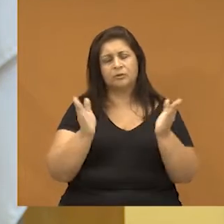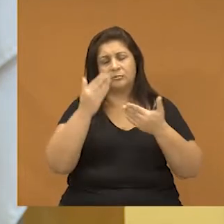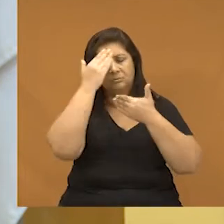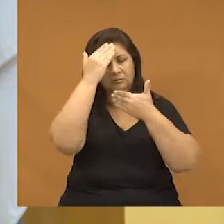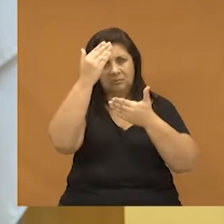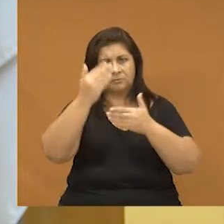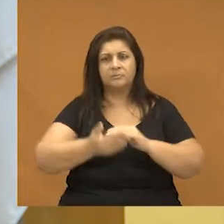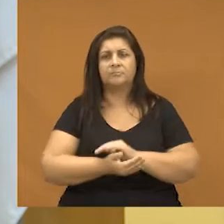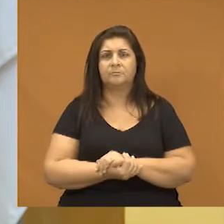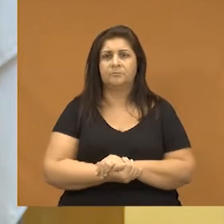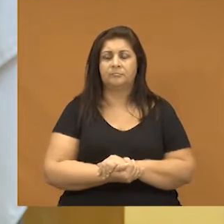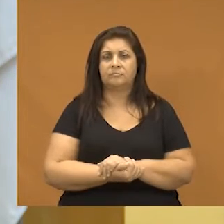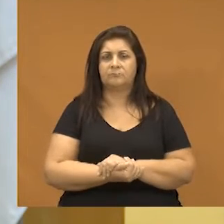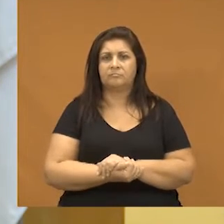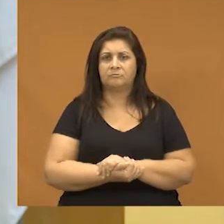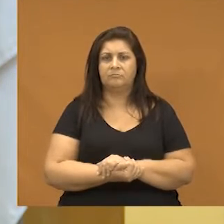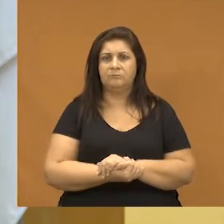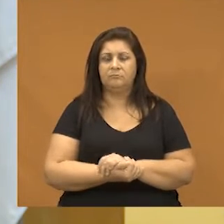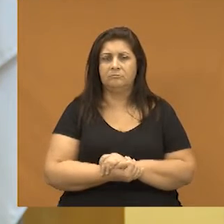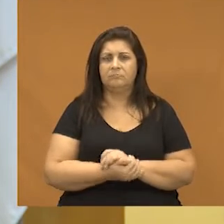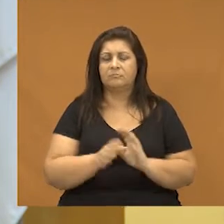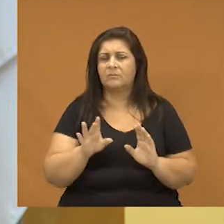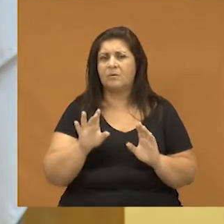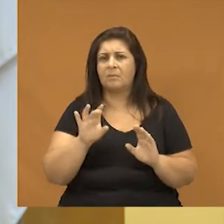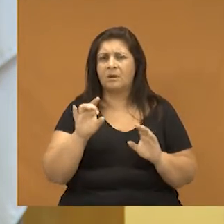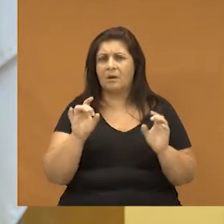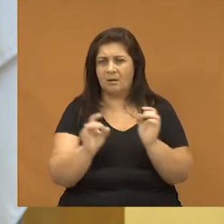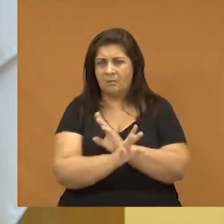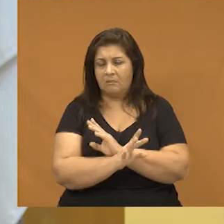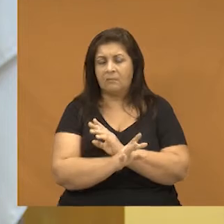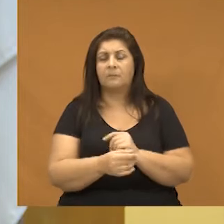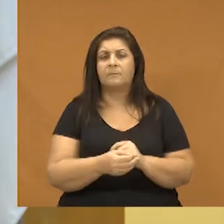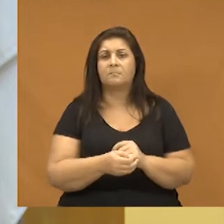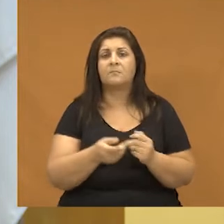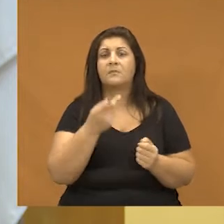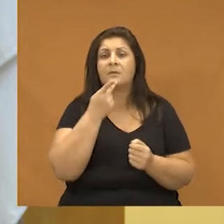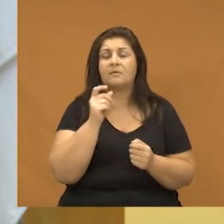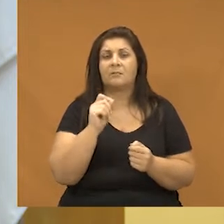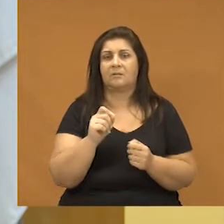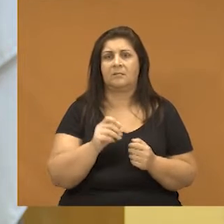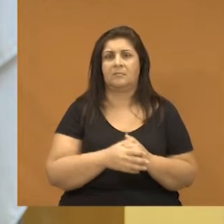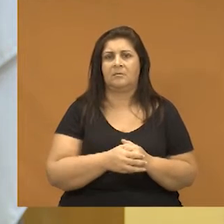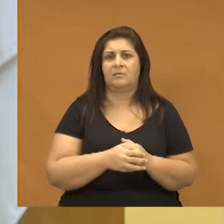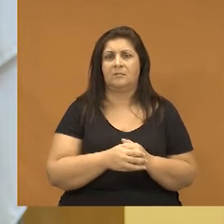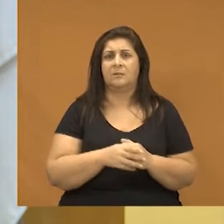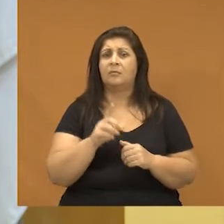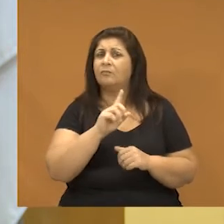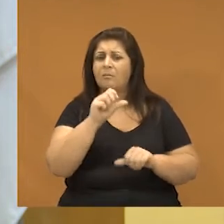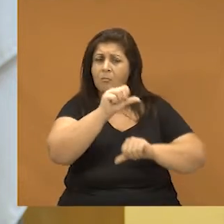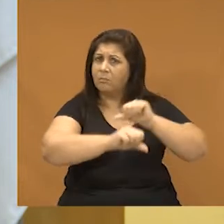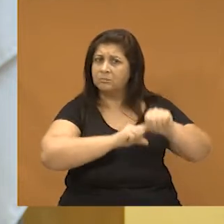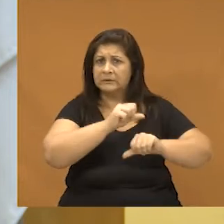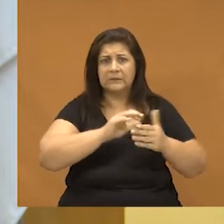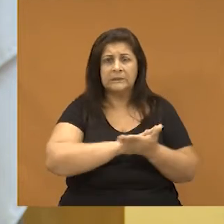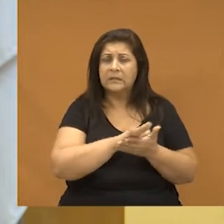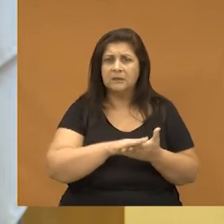agradecemos. E, para me finalizar a minha fala, o que eu quero dizer para vocês? Que nós não vamos estar mudando nada do